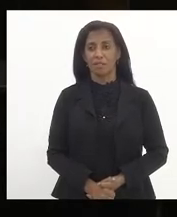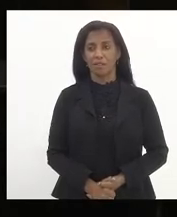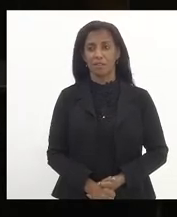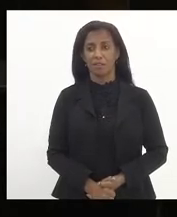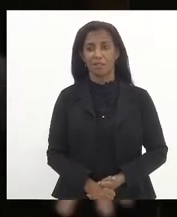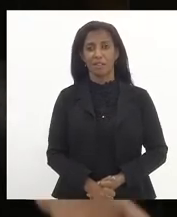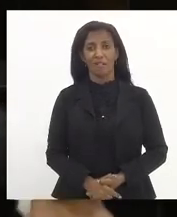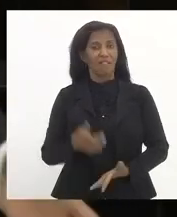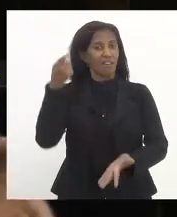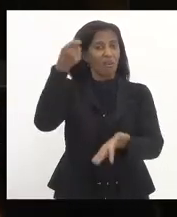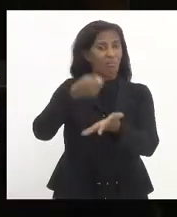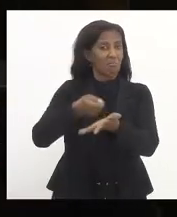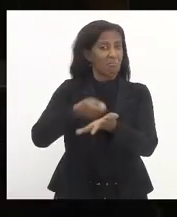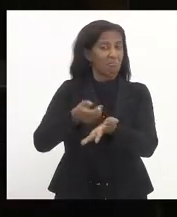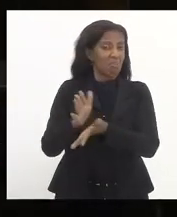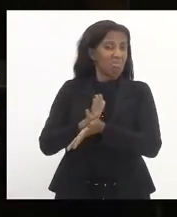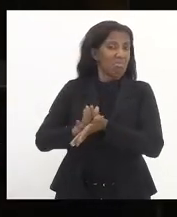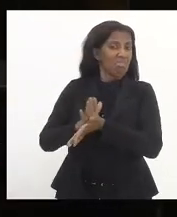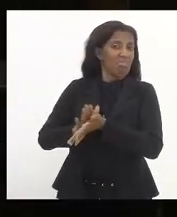E ninguém exigiu nada dele.